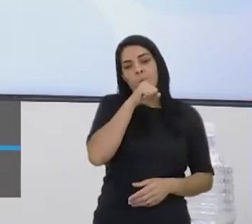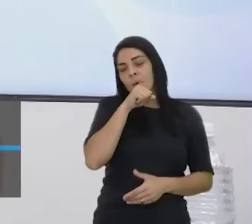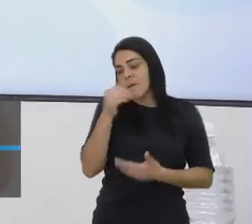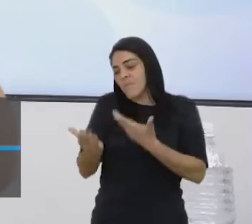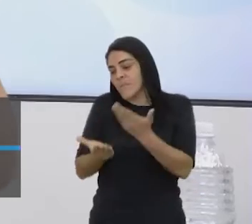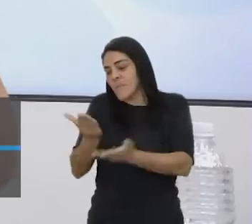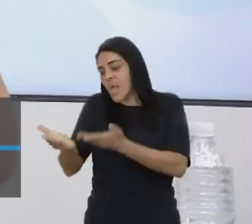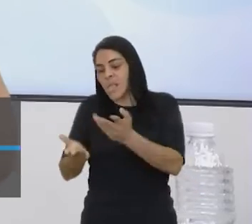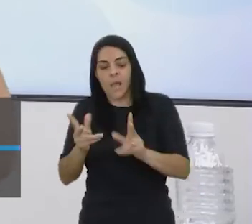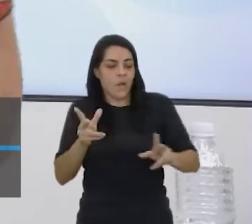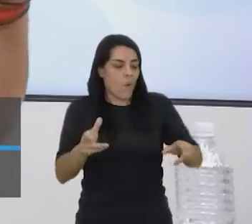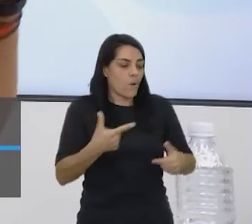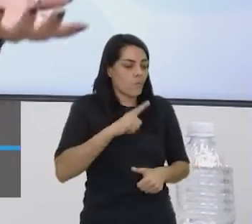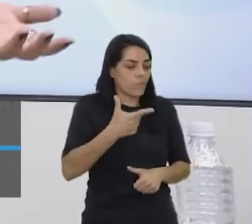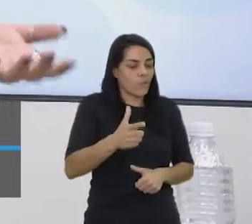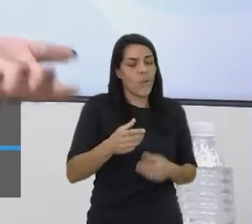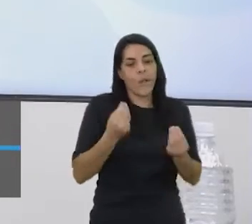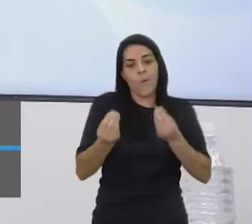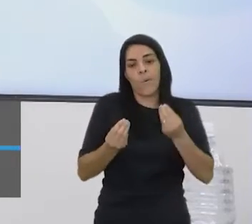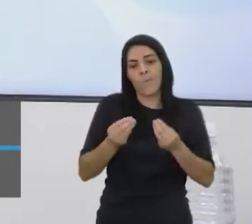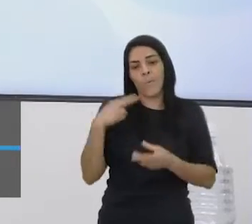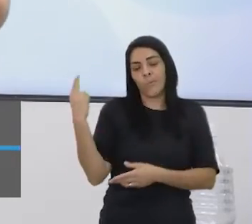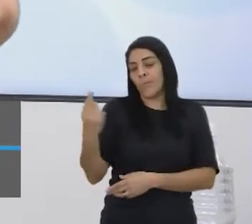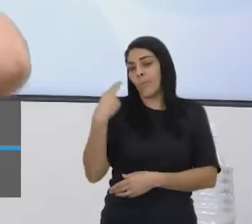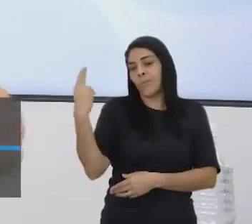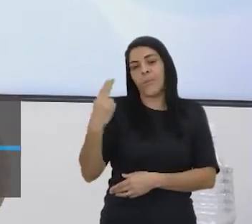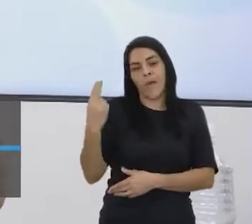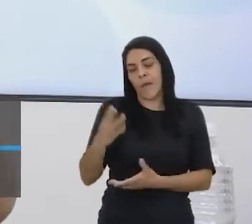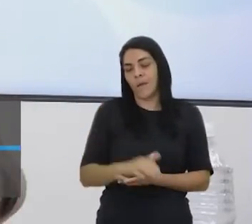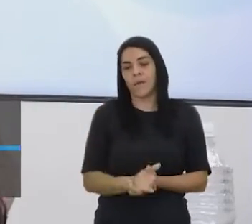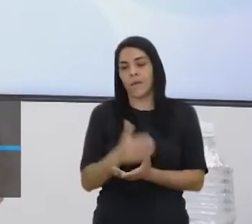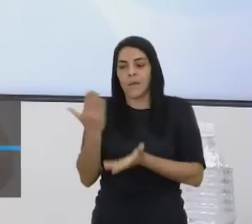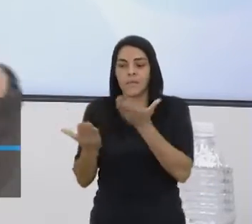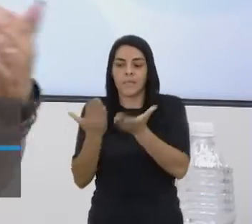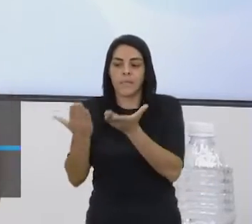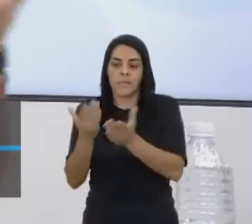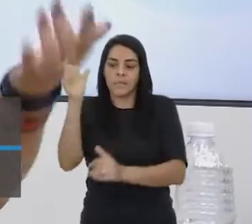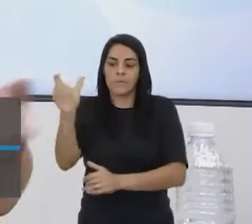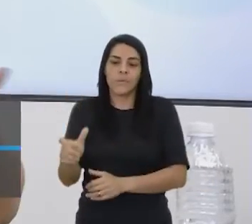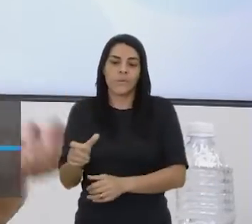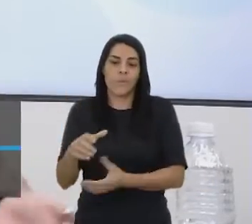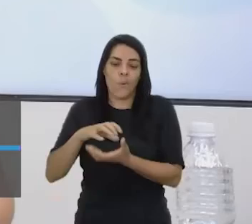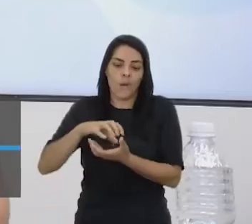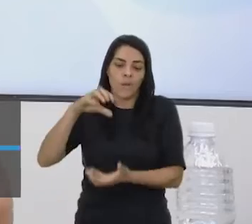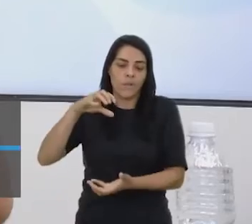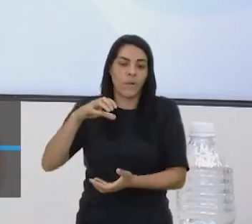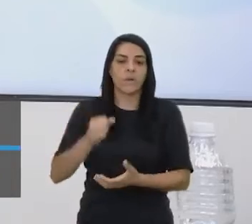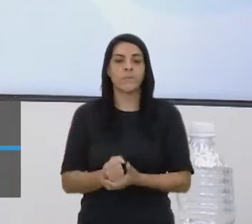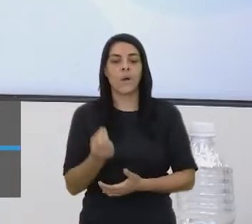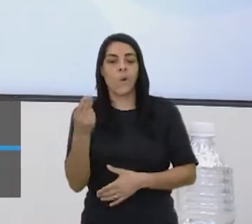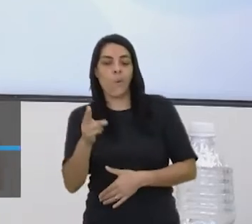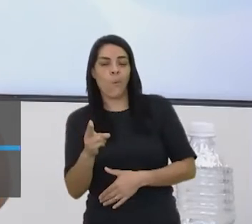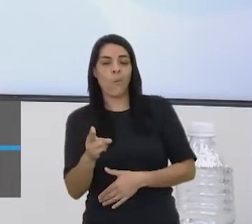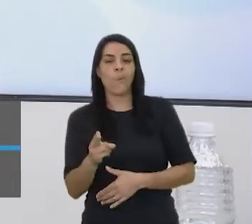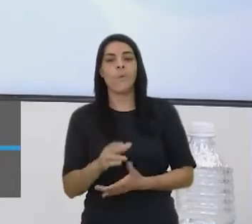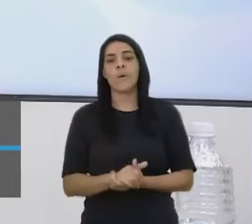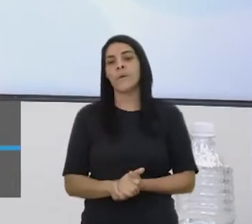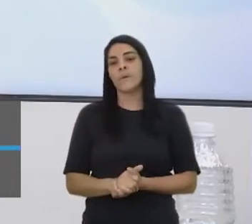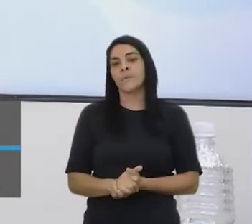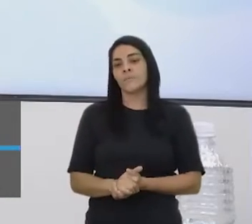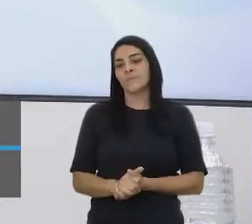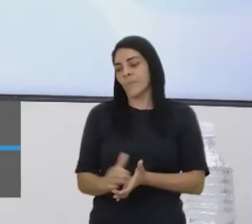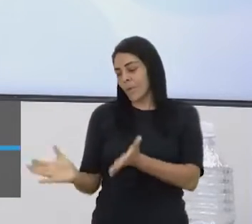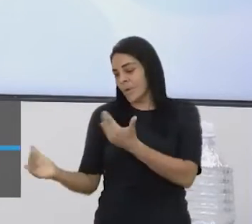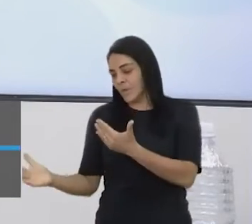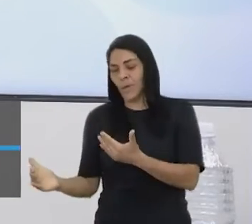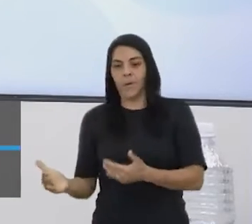exemplo é pessoas mais velhas né da mesma maneira que eu vou tratar um adolescente ou alguém da minha idade eu não posso tratar